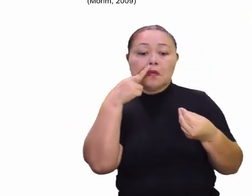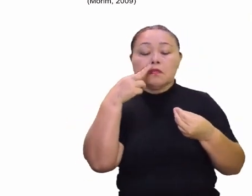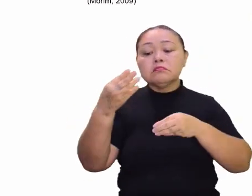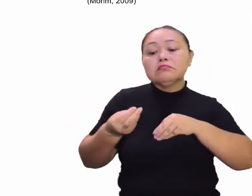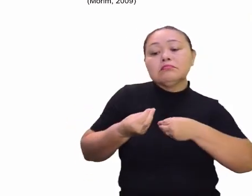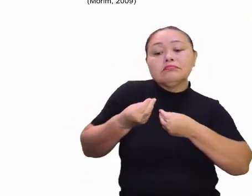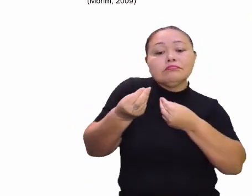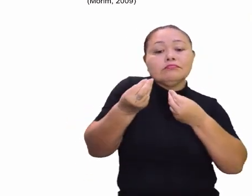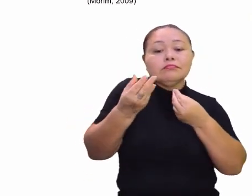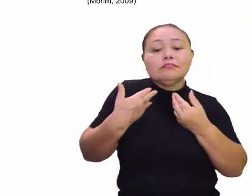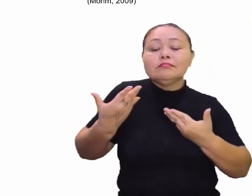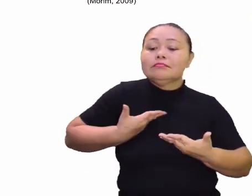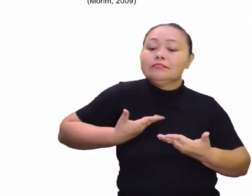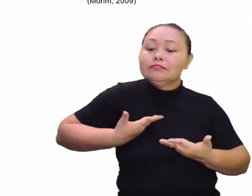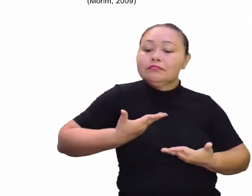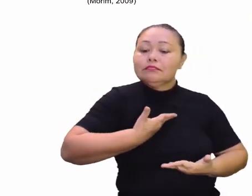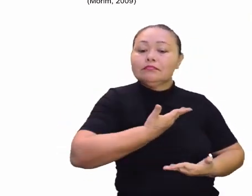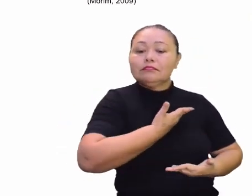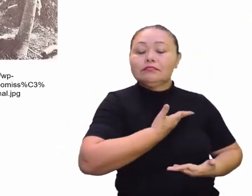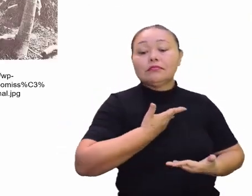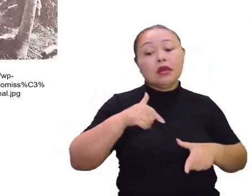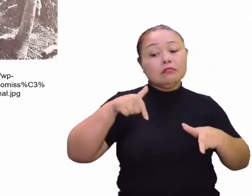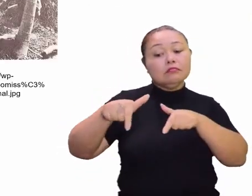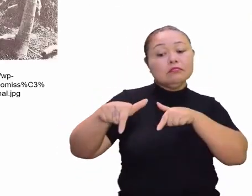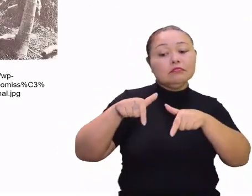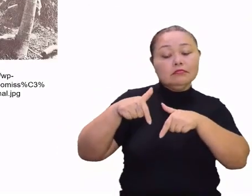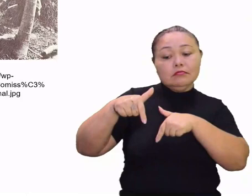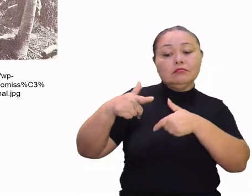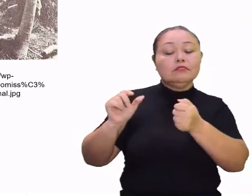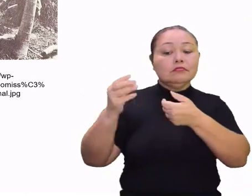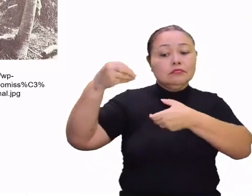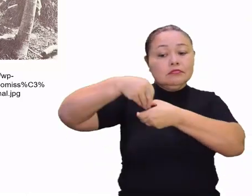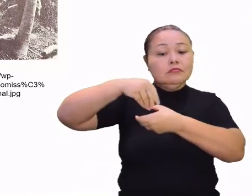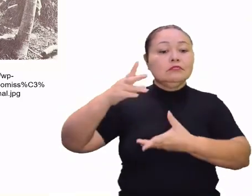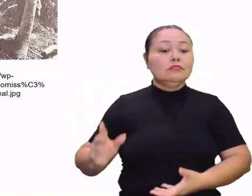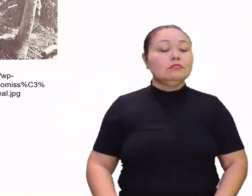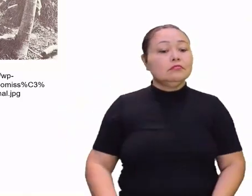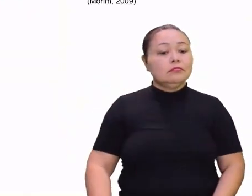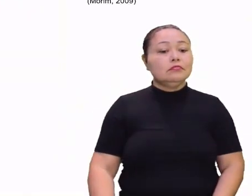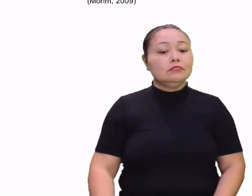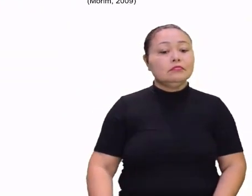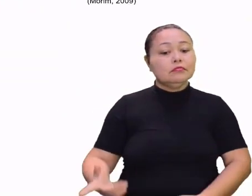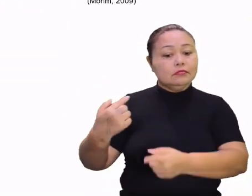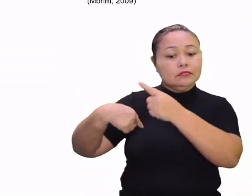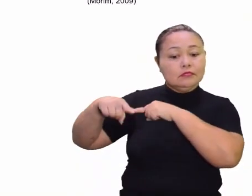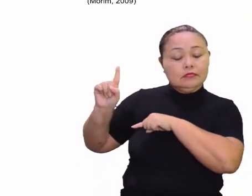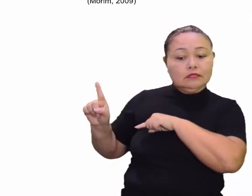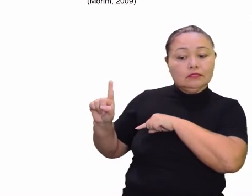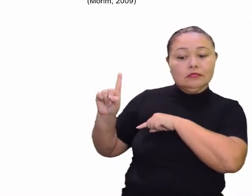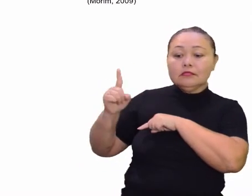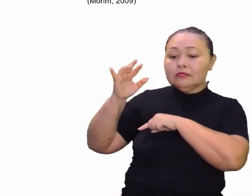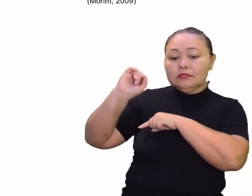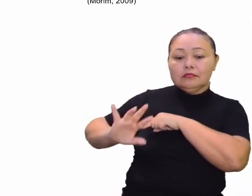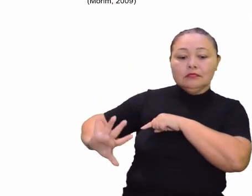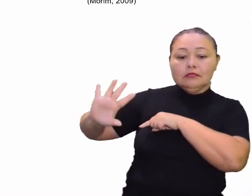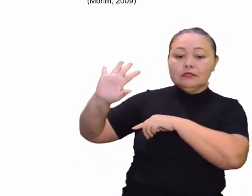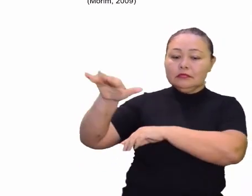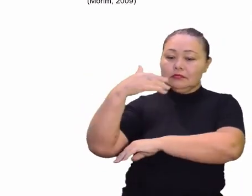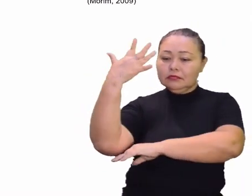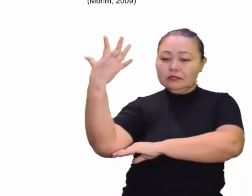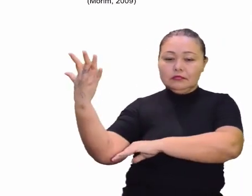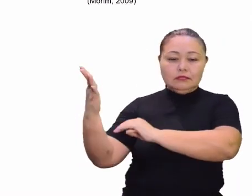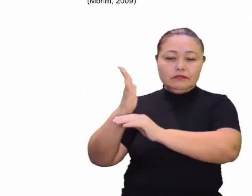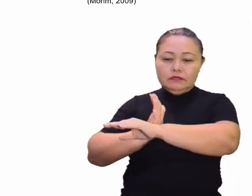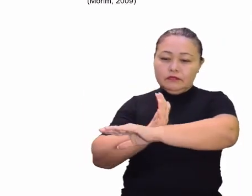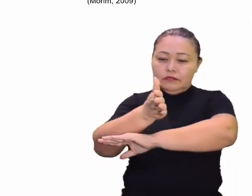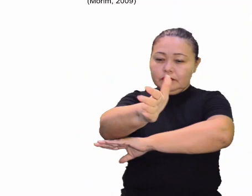como prêmio aos seus auxiliares. Olha só, já olha lá. Volta aí, olha só a imagem, como eles abriam ali a